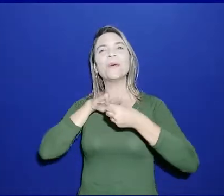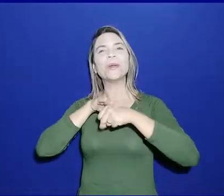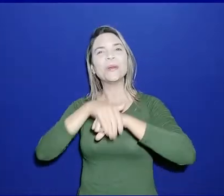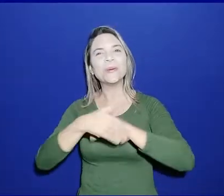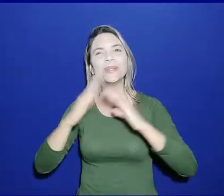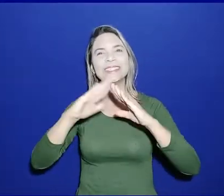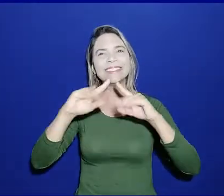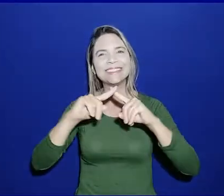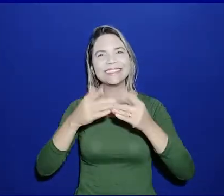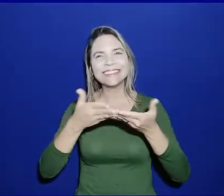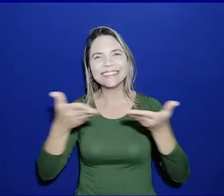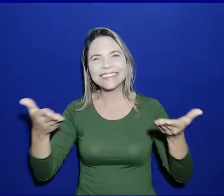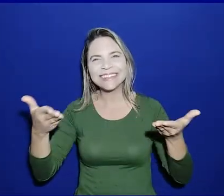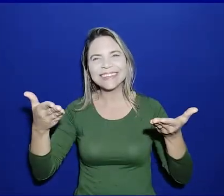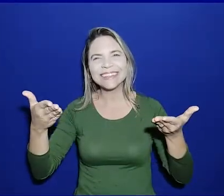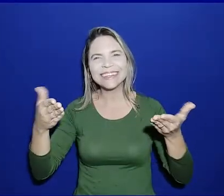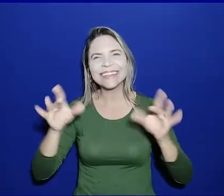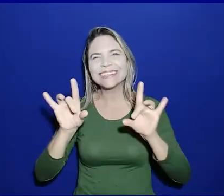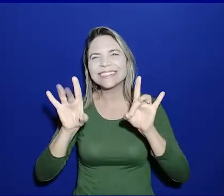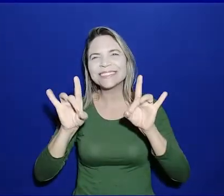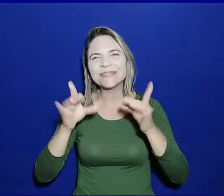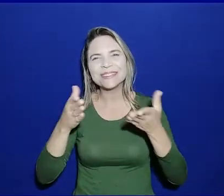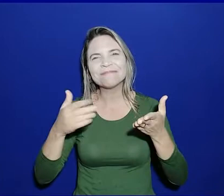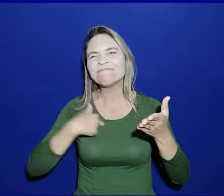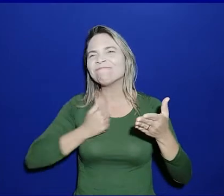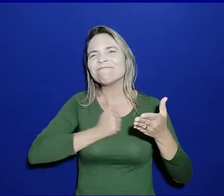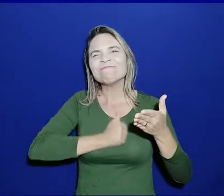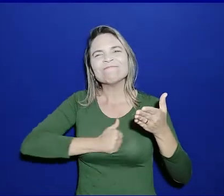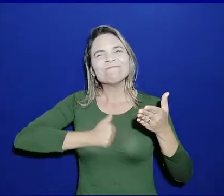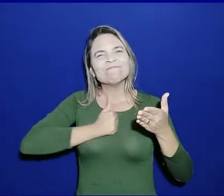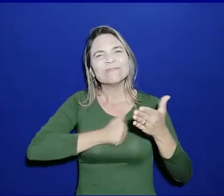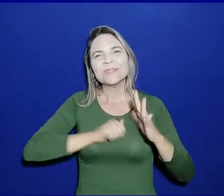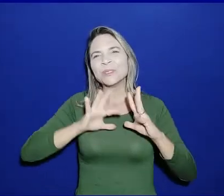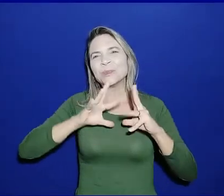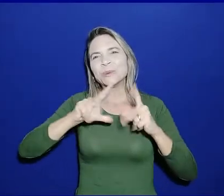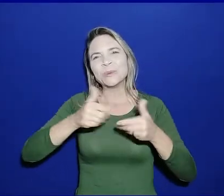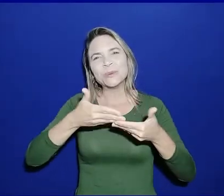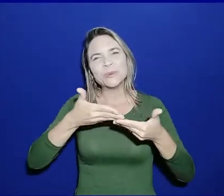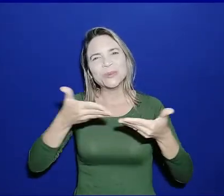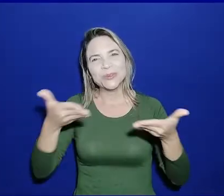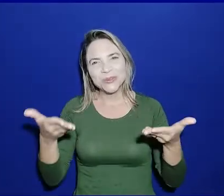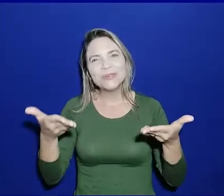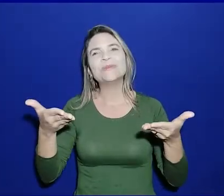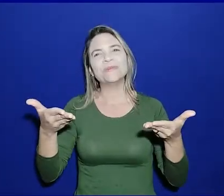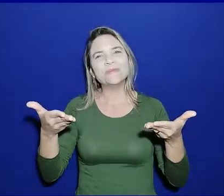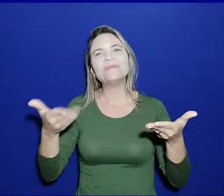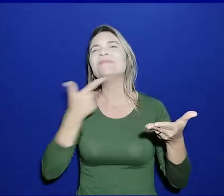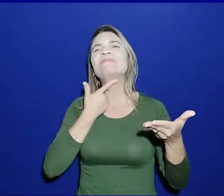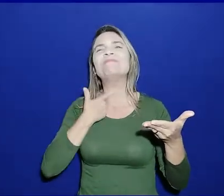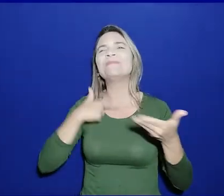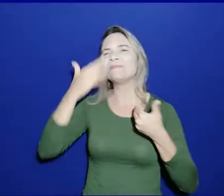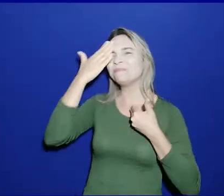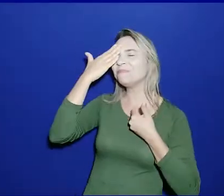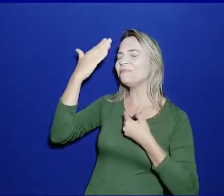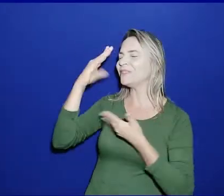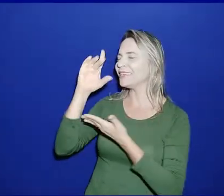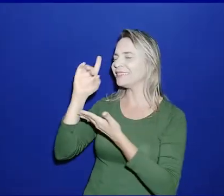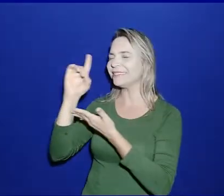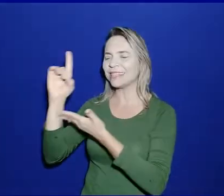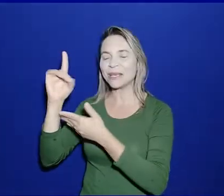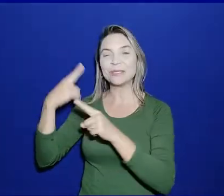Boa noite, igreja querida. Nós estamos com muita saudade de todos vocês. Agradecidos a